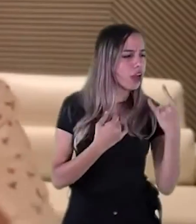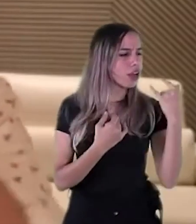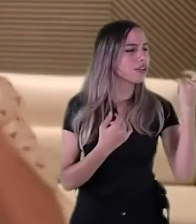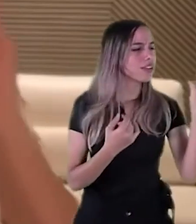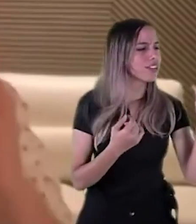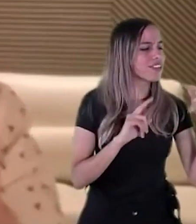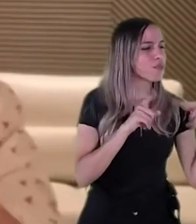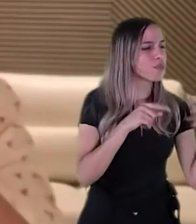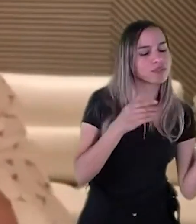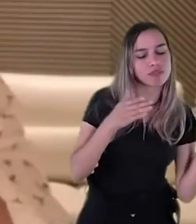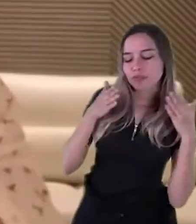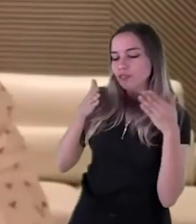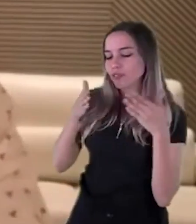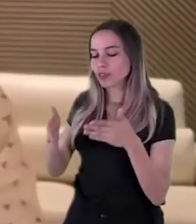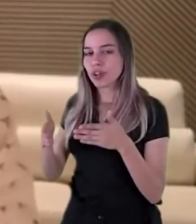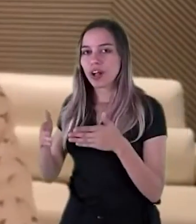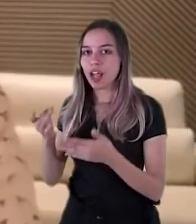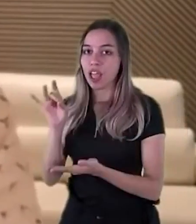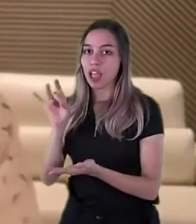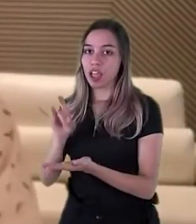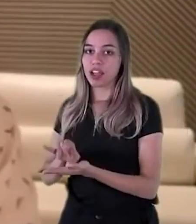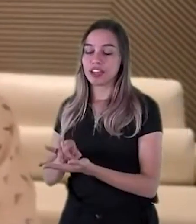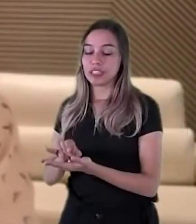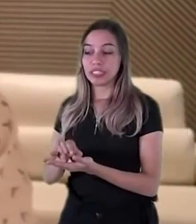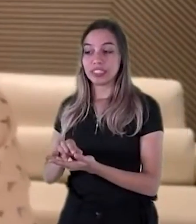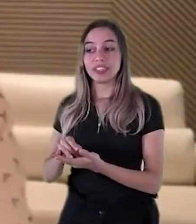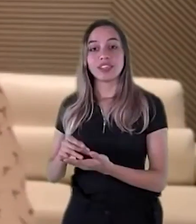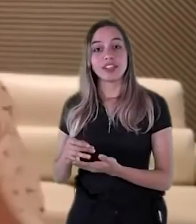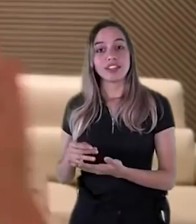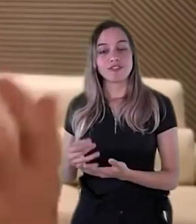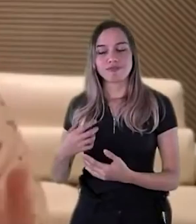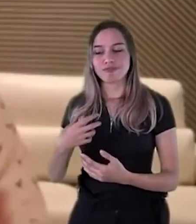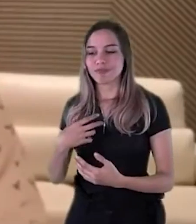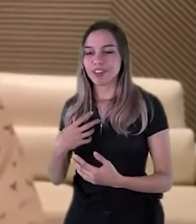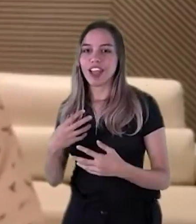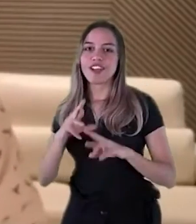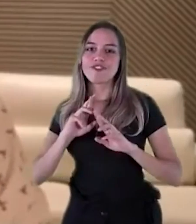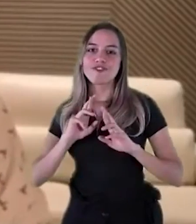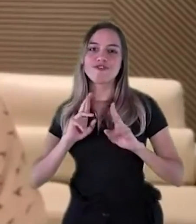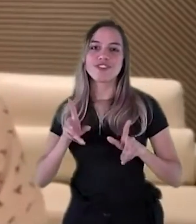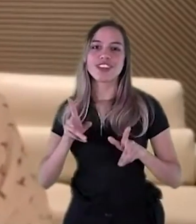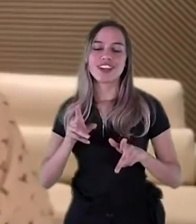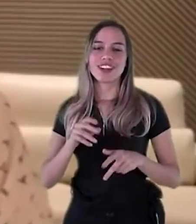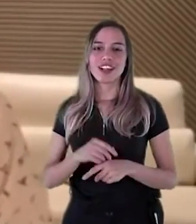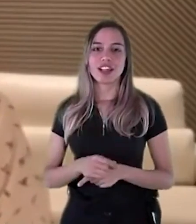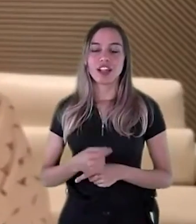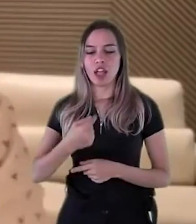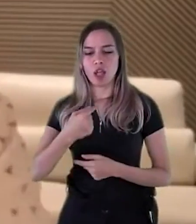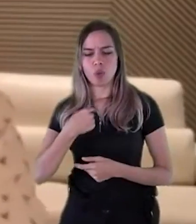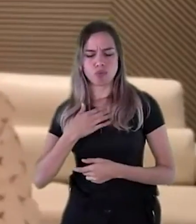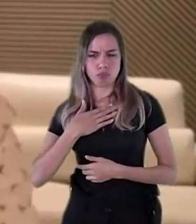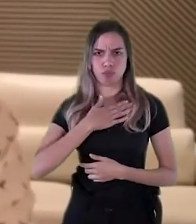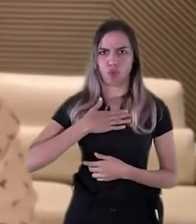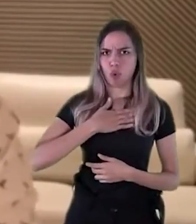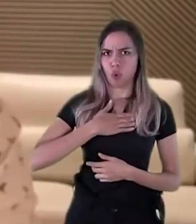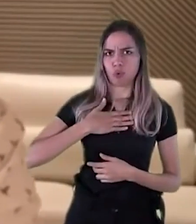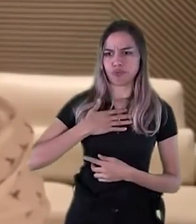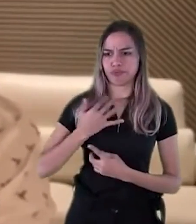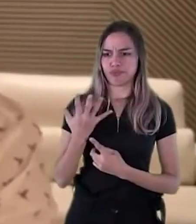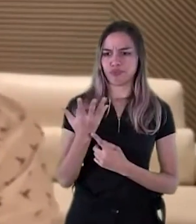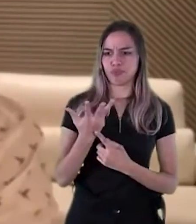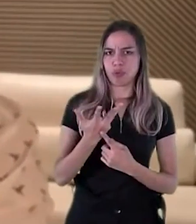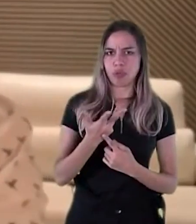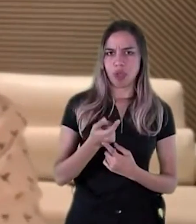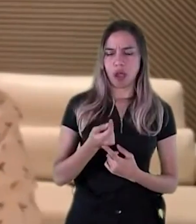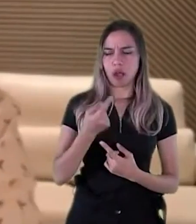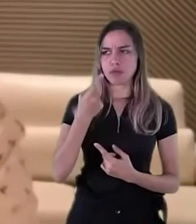eu passo por ela o tempo todo. Eu gosto muito de arte sacra, né? Eu tenho muita arte sacra. Eu, por exemplo, eu fico